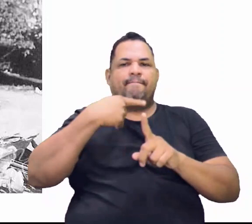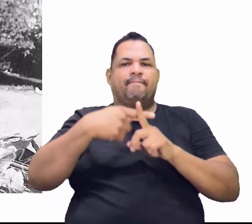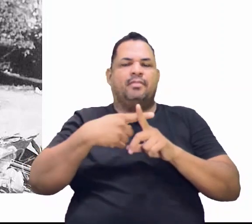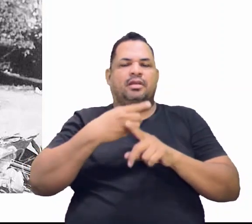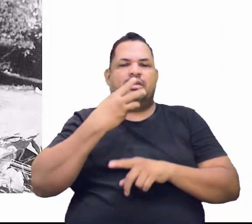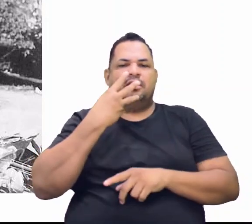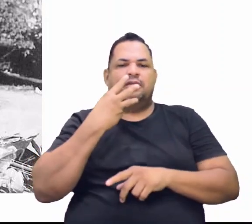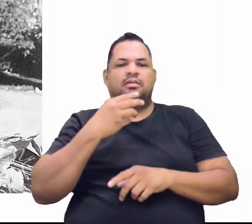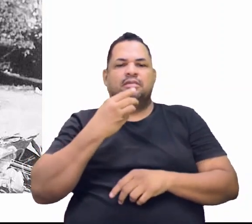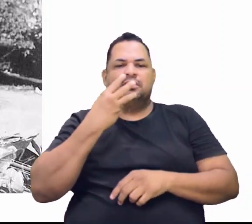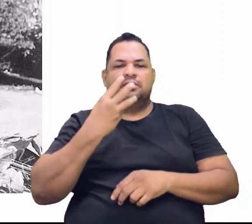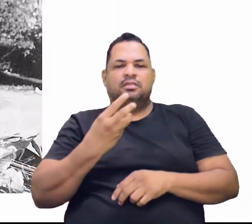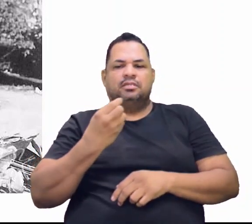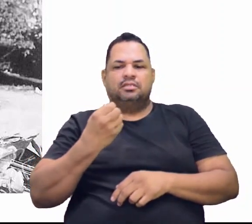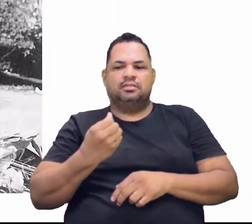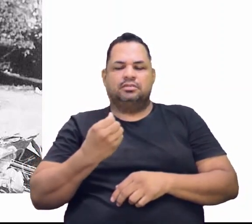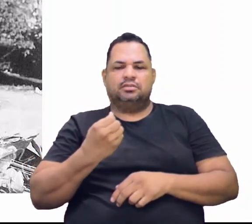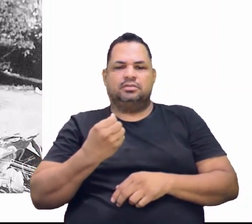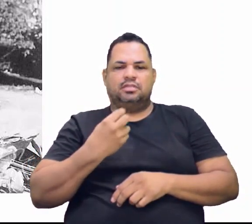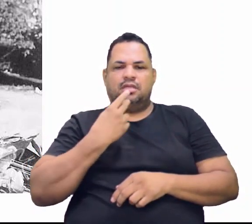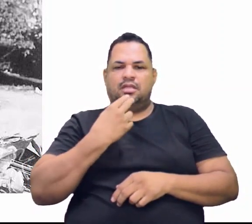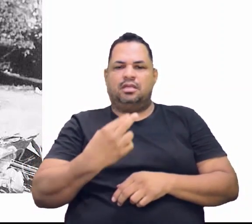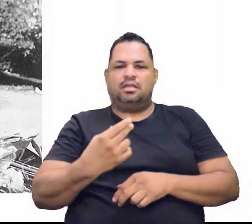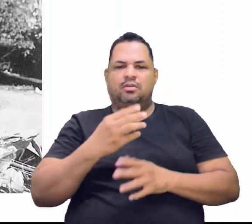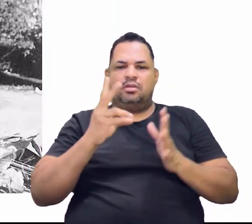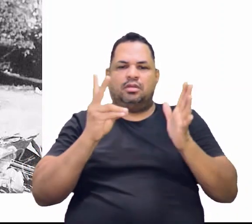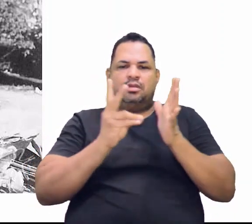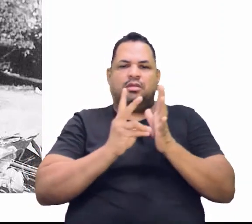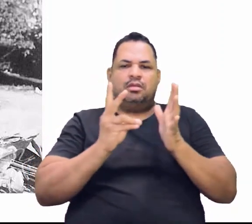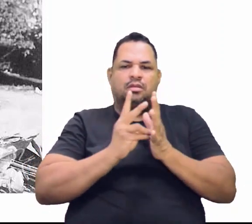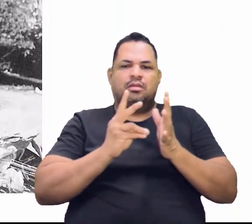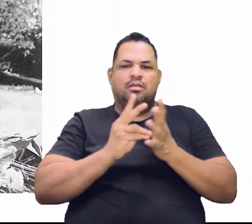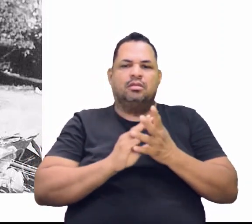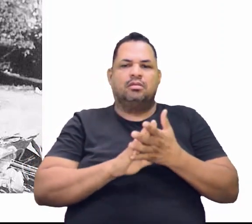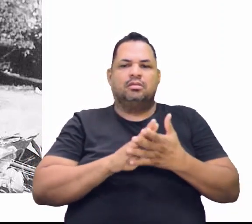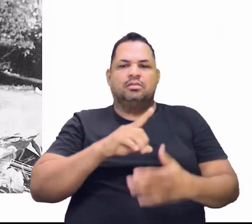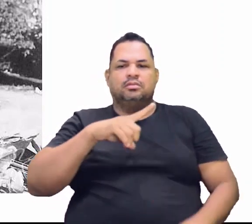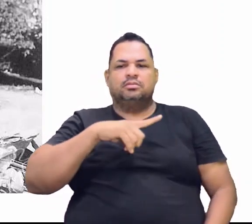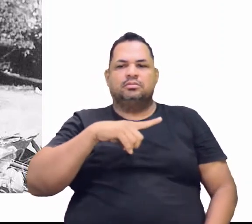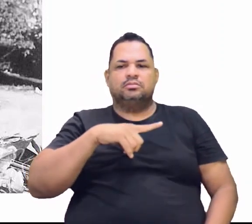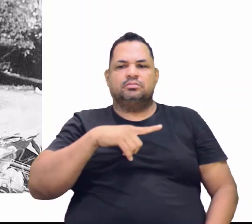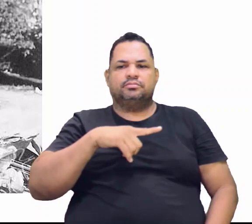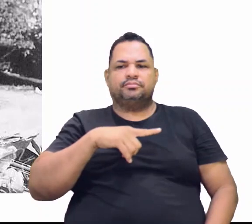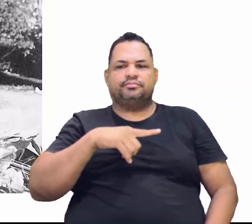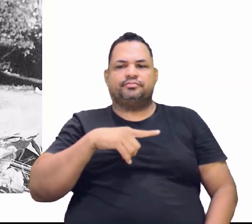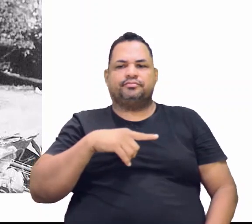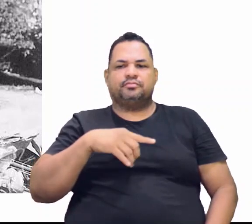36 línguas étnicas. Rondon era bororo.